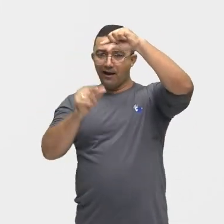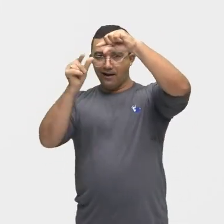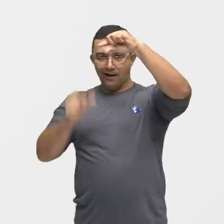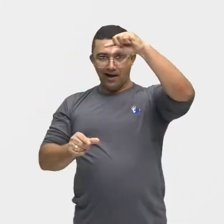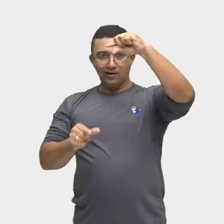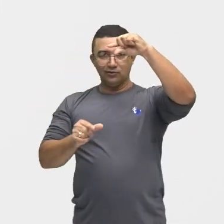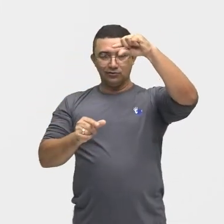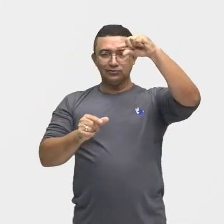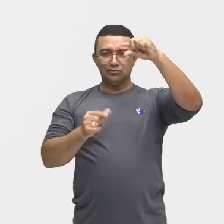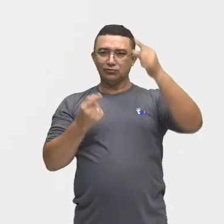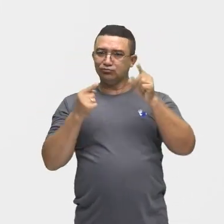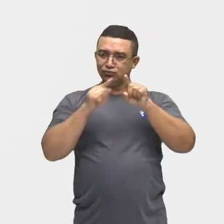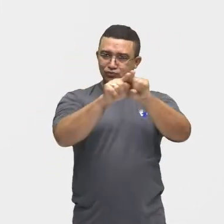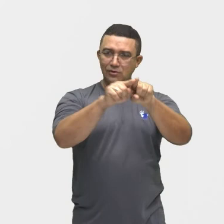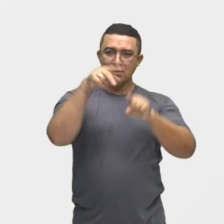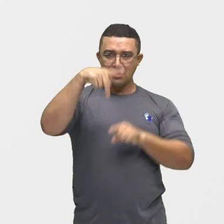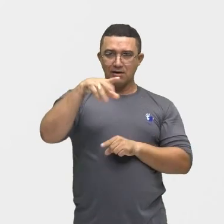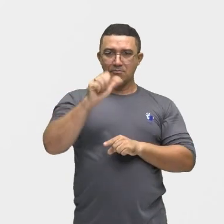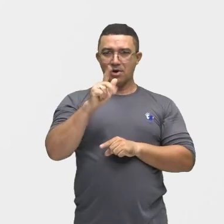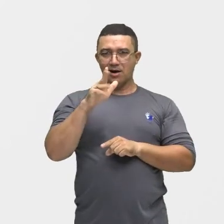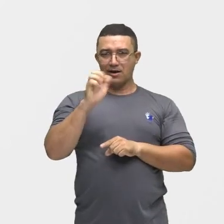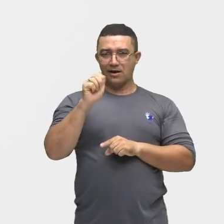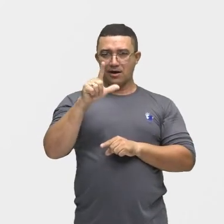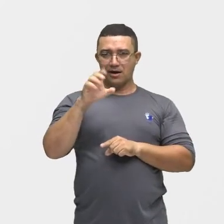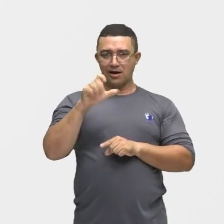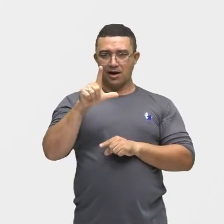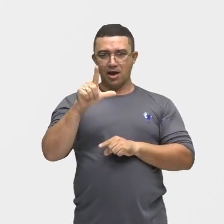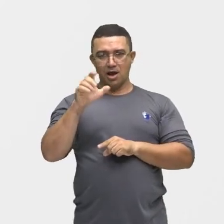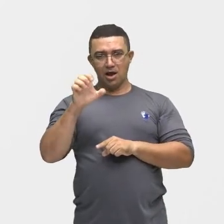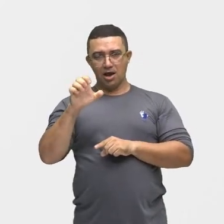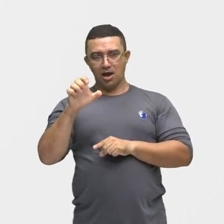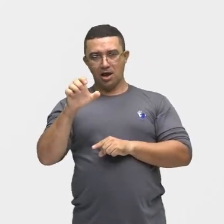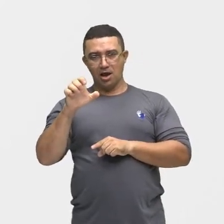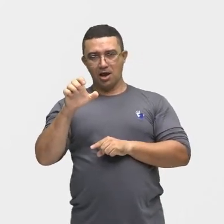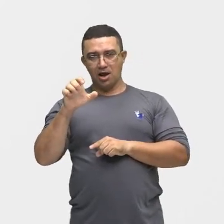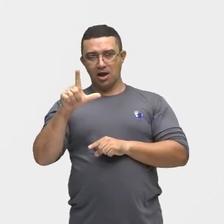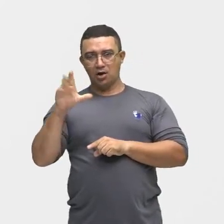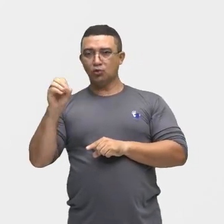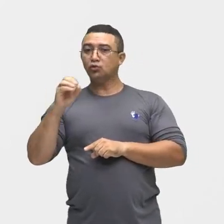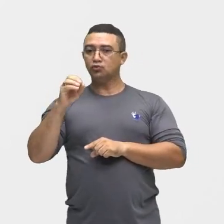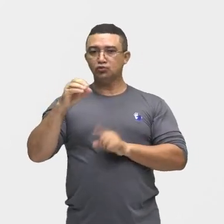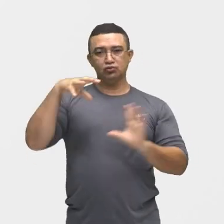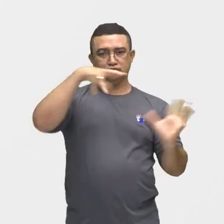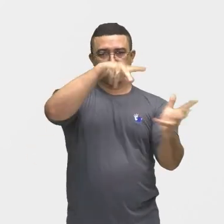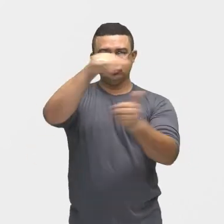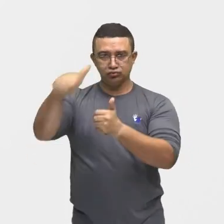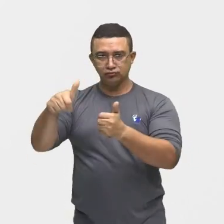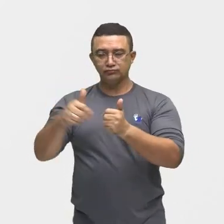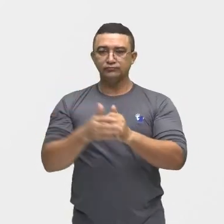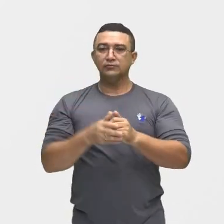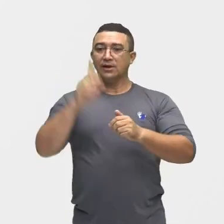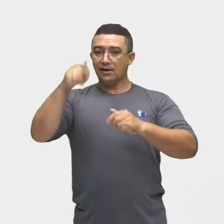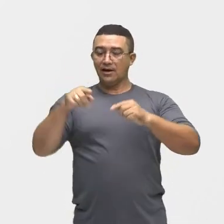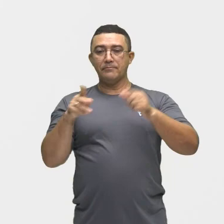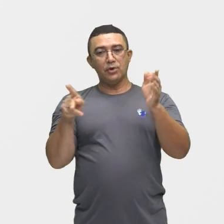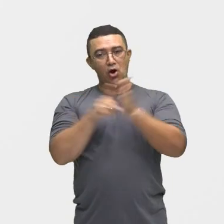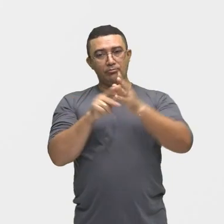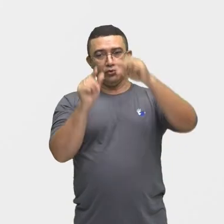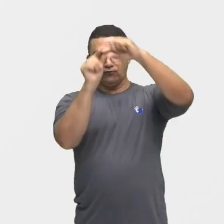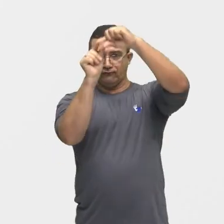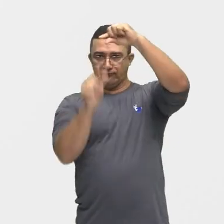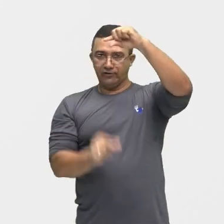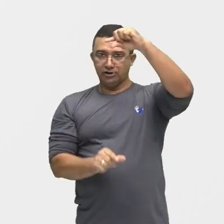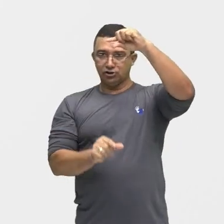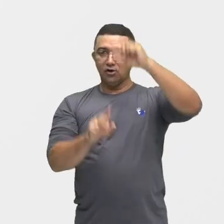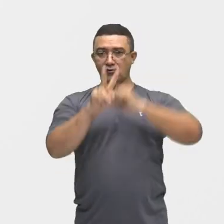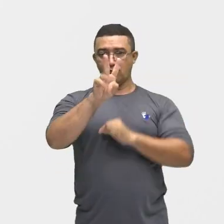circundar o nosso planeta, tá bom? São linhas imaginárias que já vão ser traçadas no sentido vertical. E a gente tem o